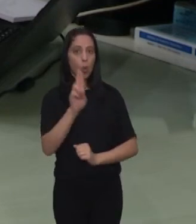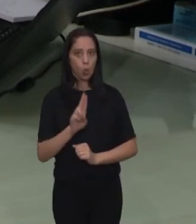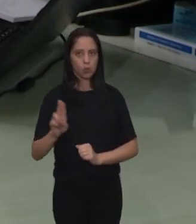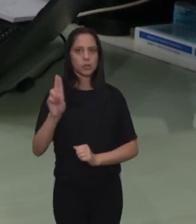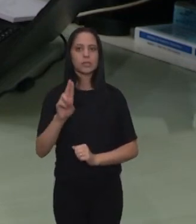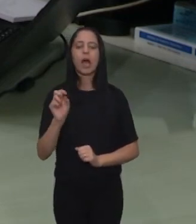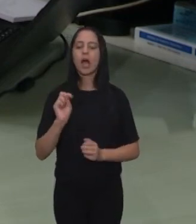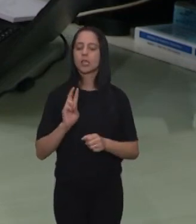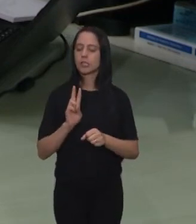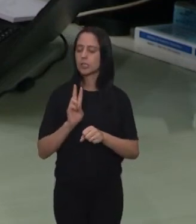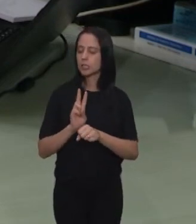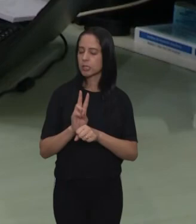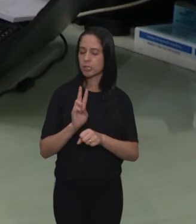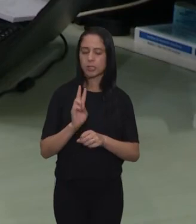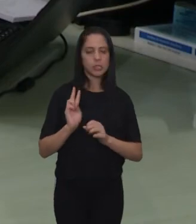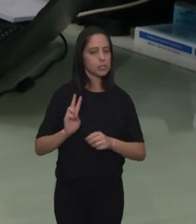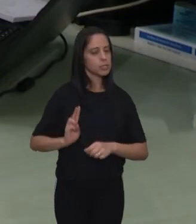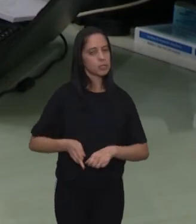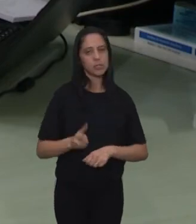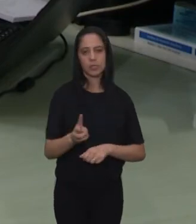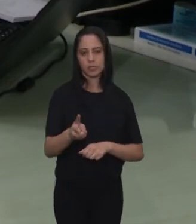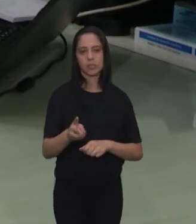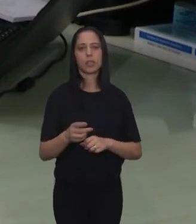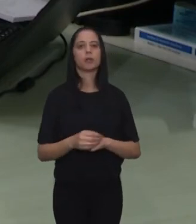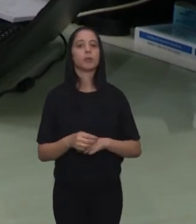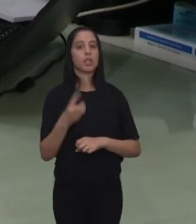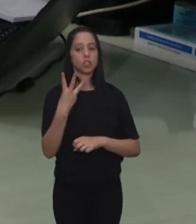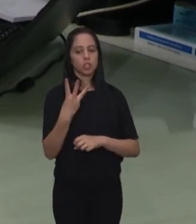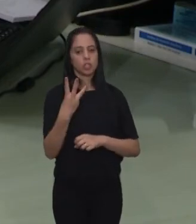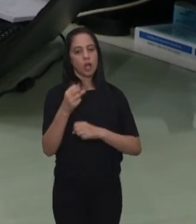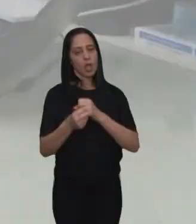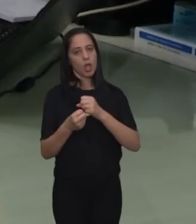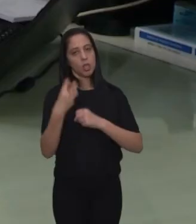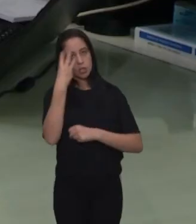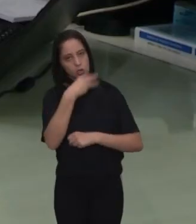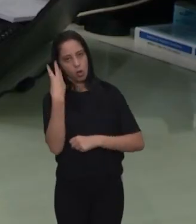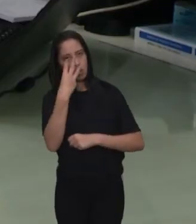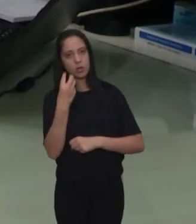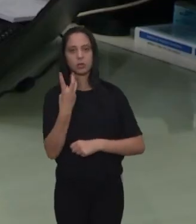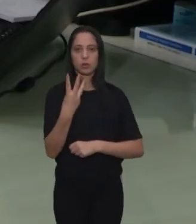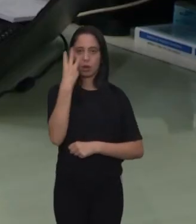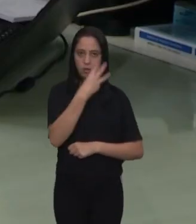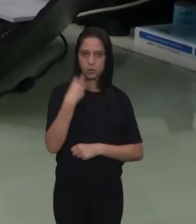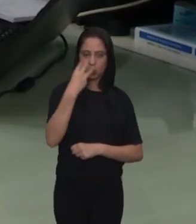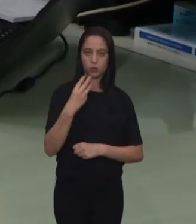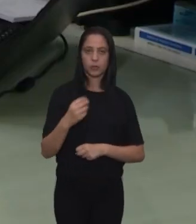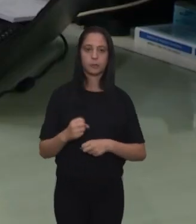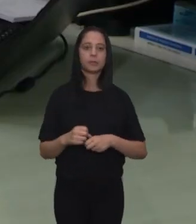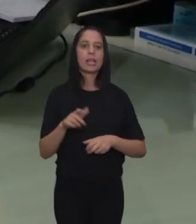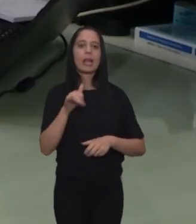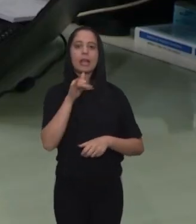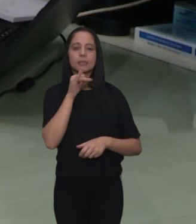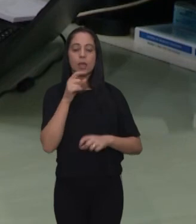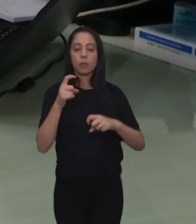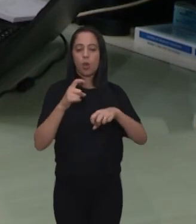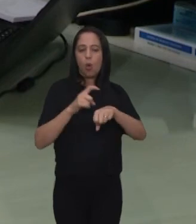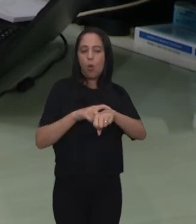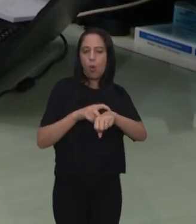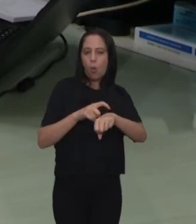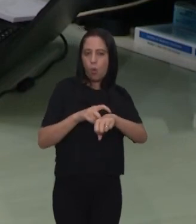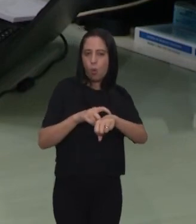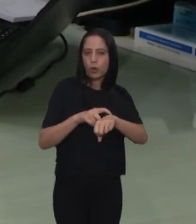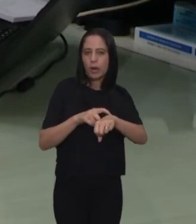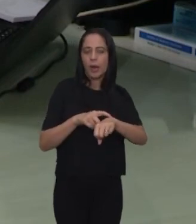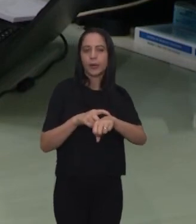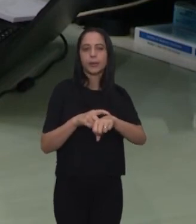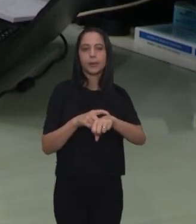usar o filtro solar no uma quantidade adequada a cada três horas evitar a exposição ao sol naqueles horários que a